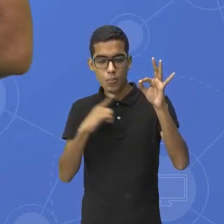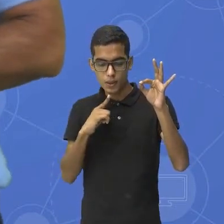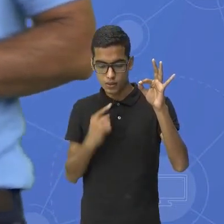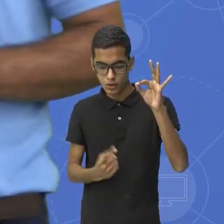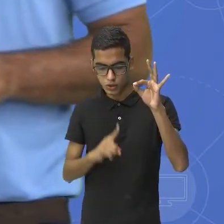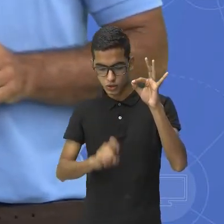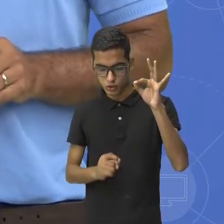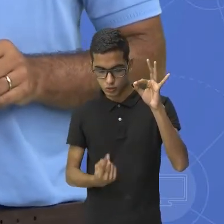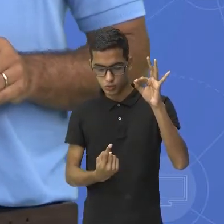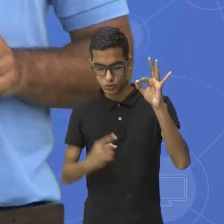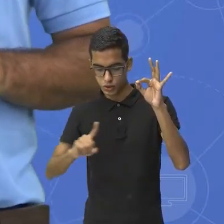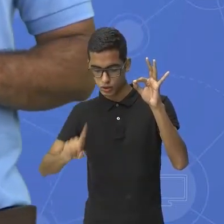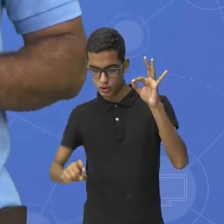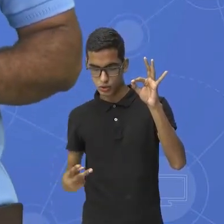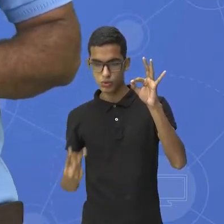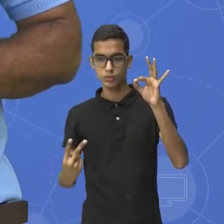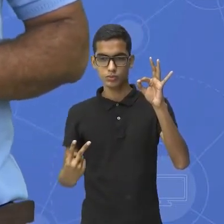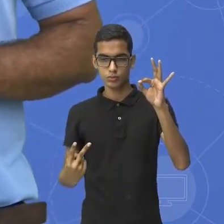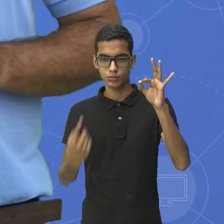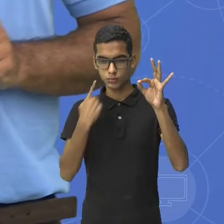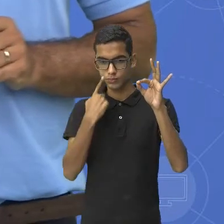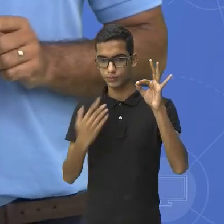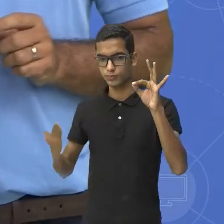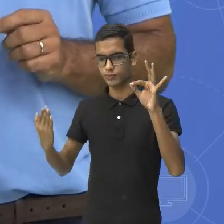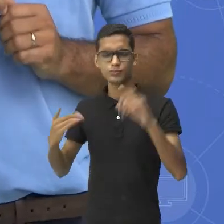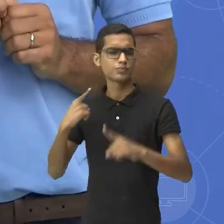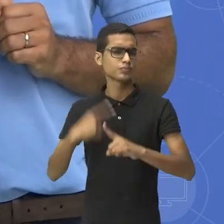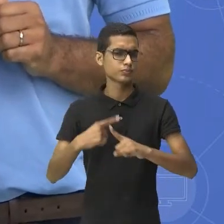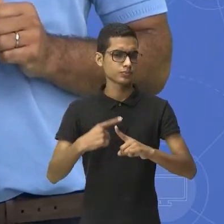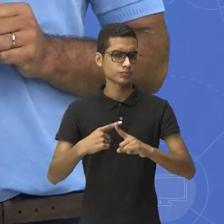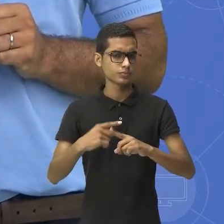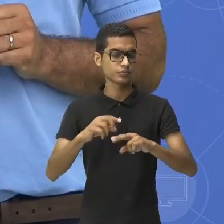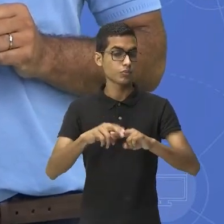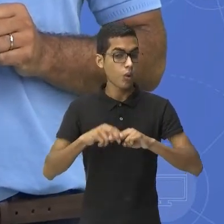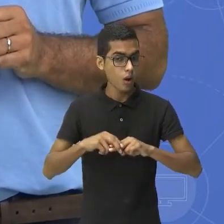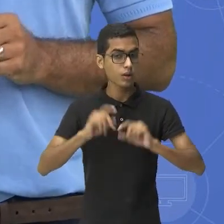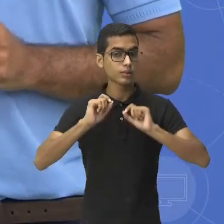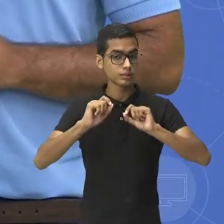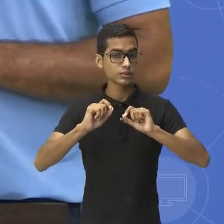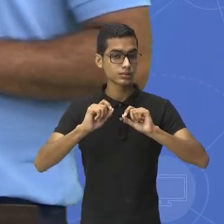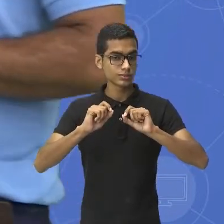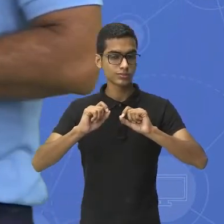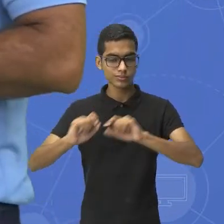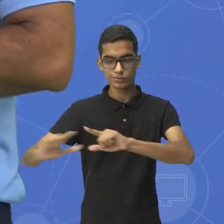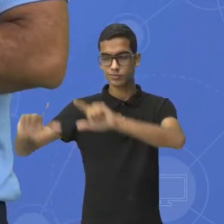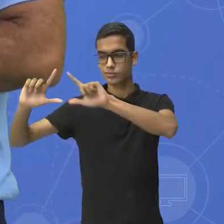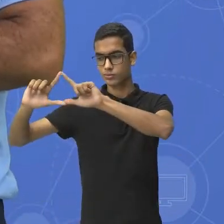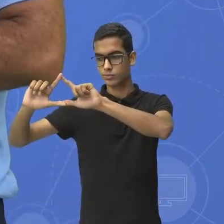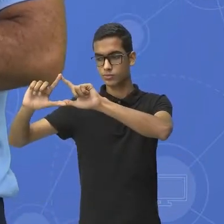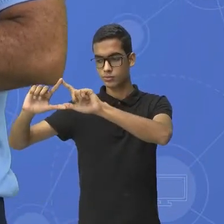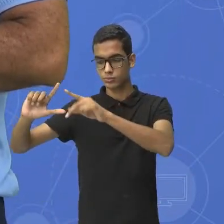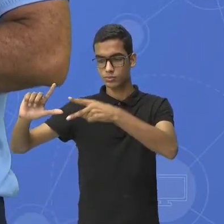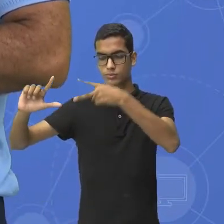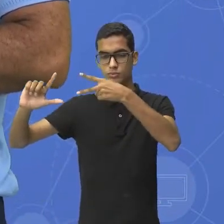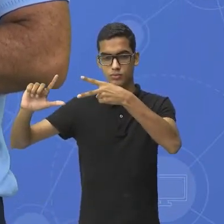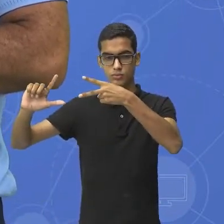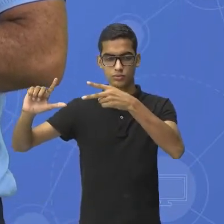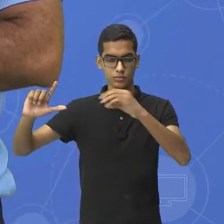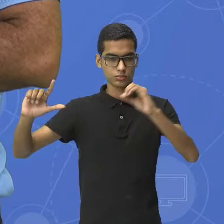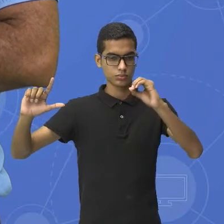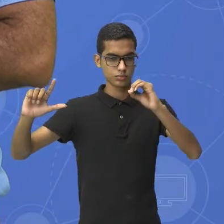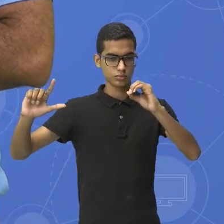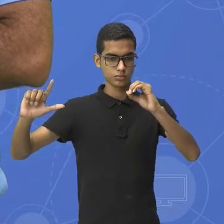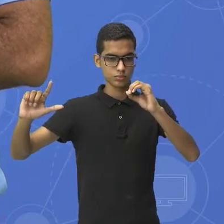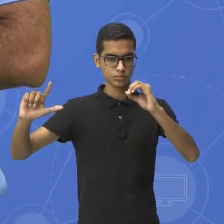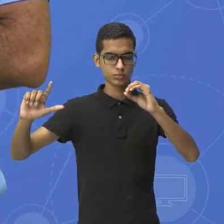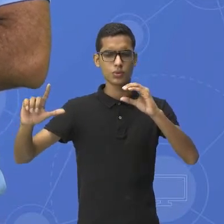x2. Ok? Por quê? Porque o delta deu maior do que 0. Professor, por que a parábola está voltada para cima?